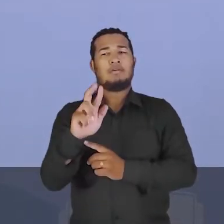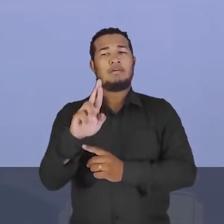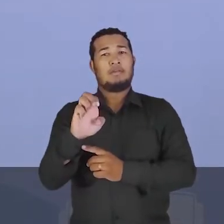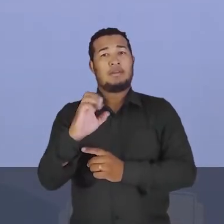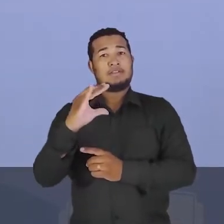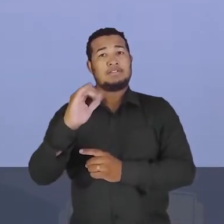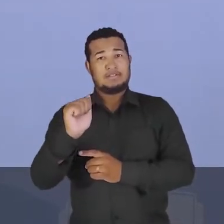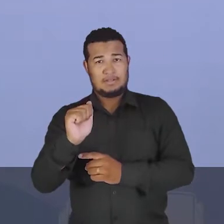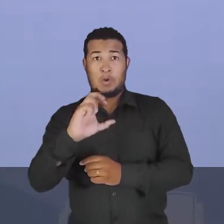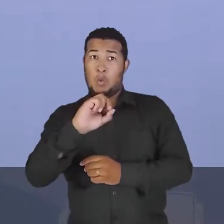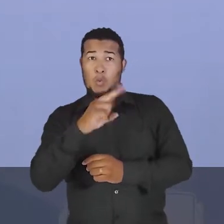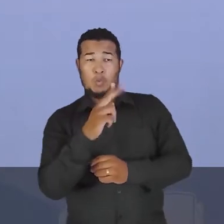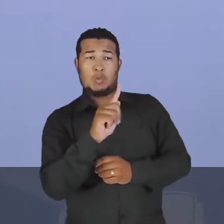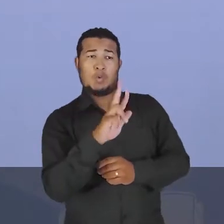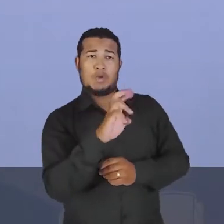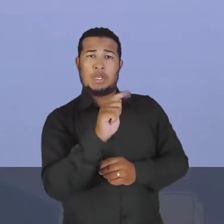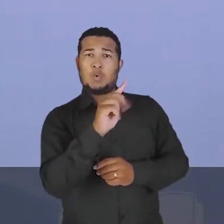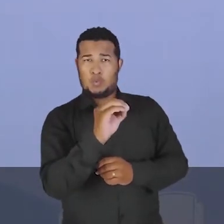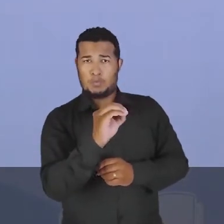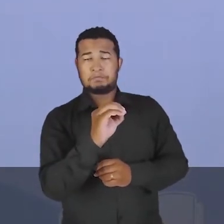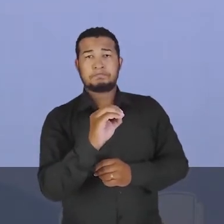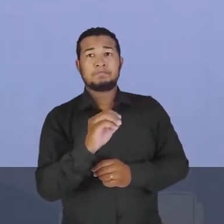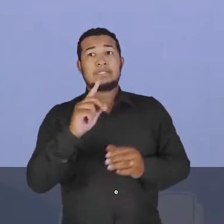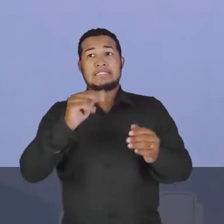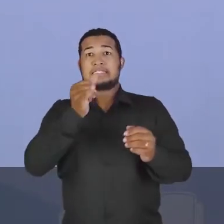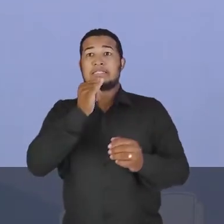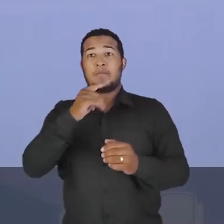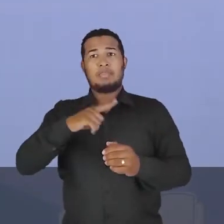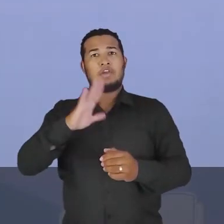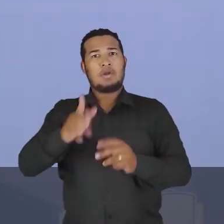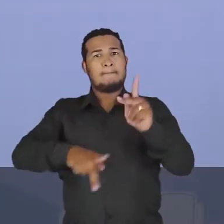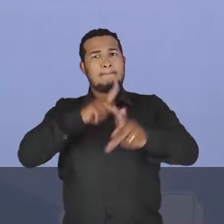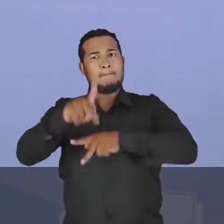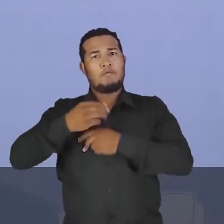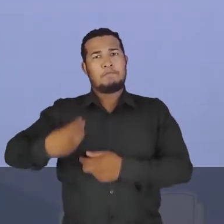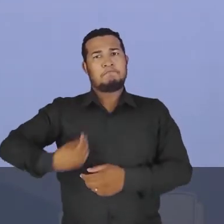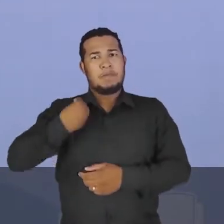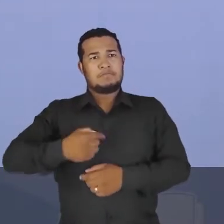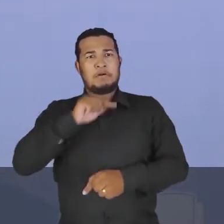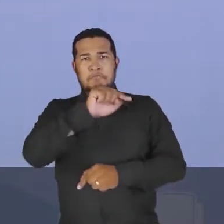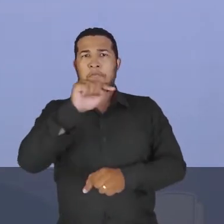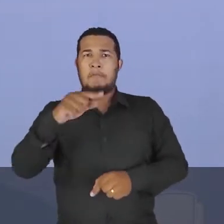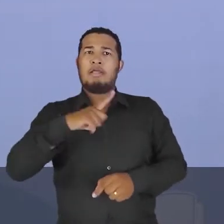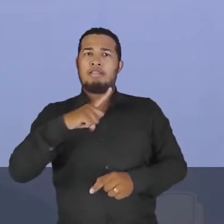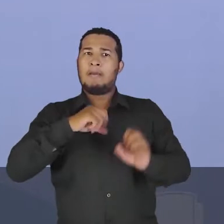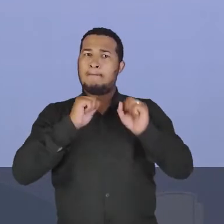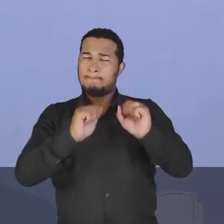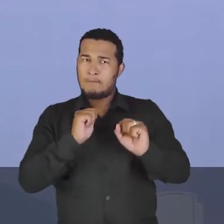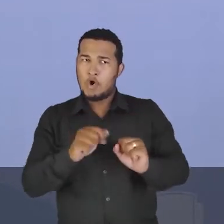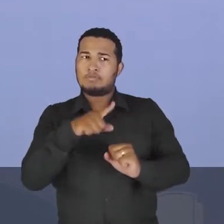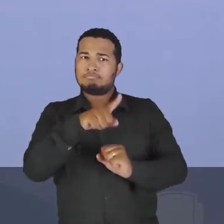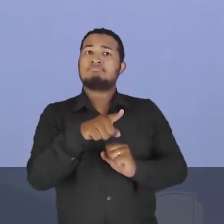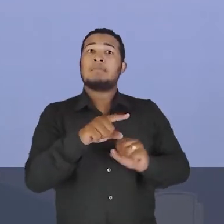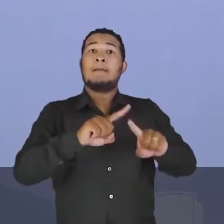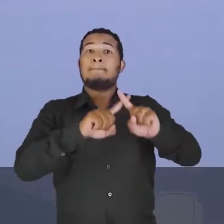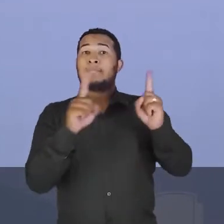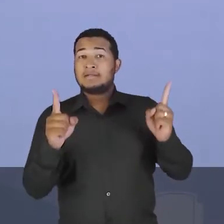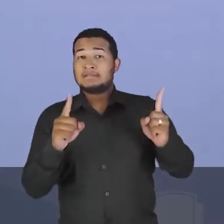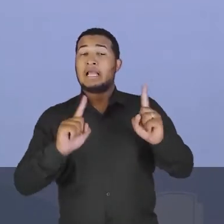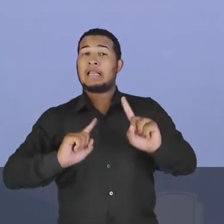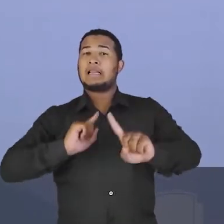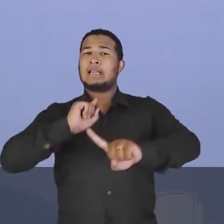a participação popular, a participação do povo, embora com todas as ressalvas que nós falamos, mas depois disso,